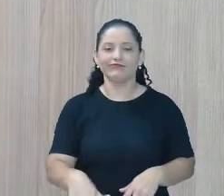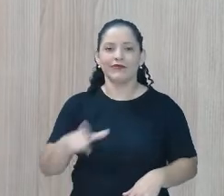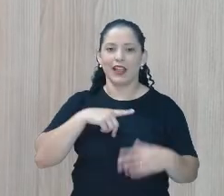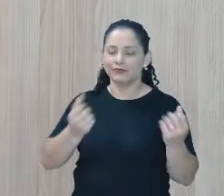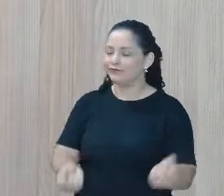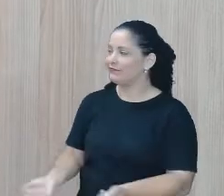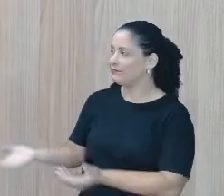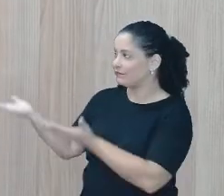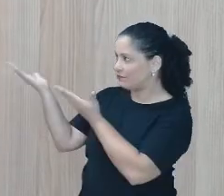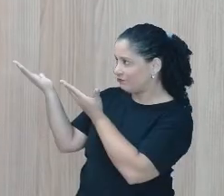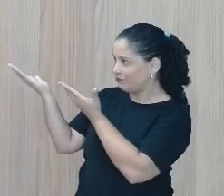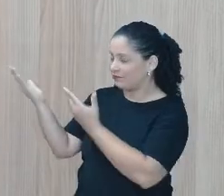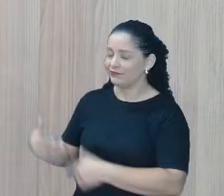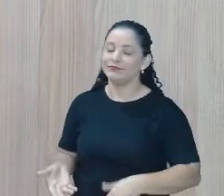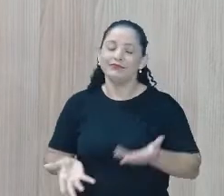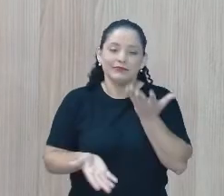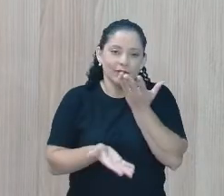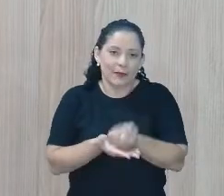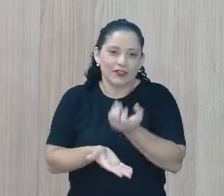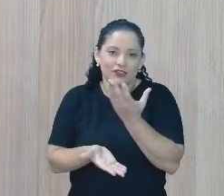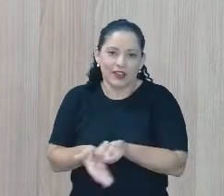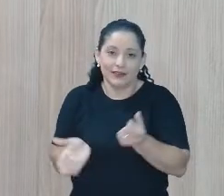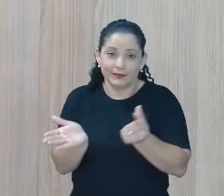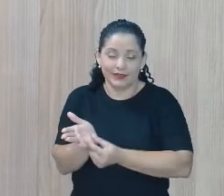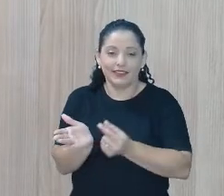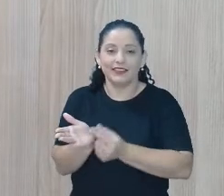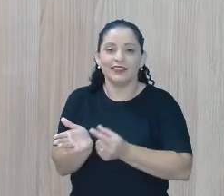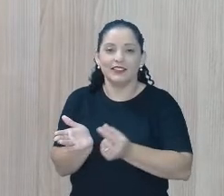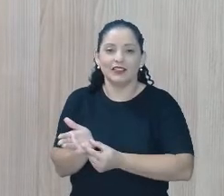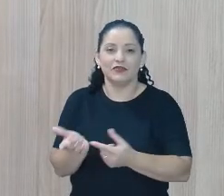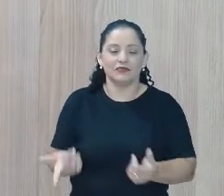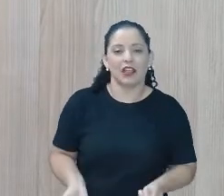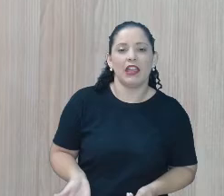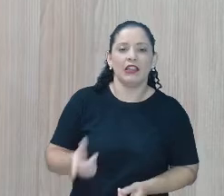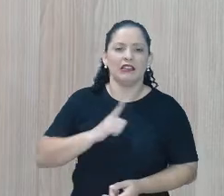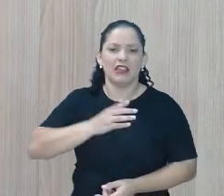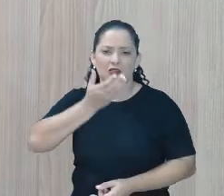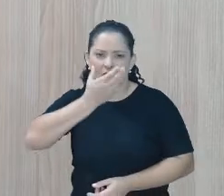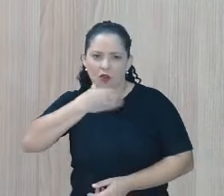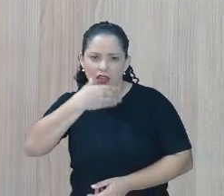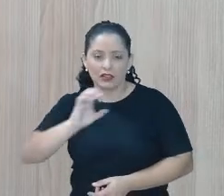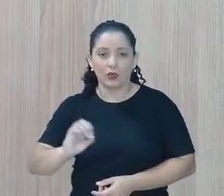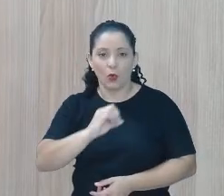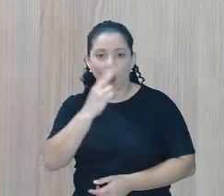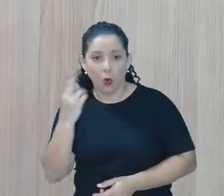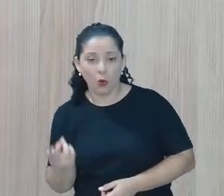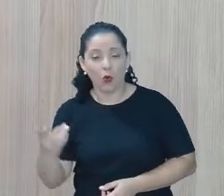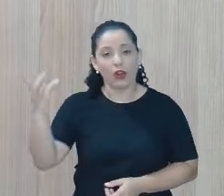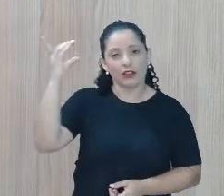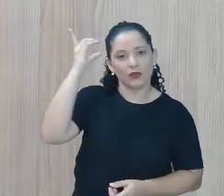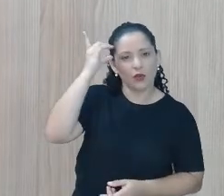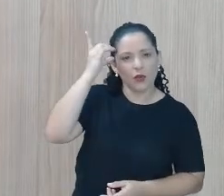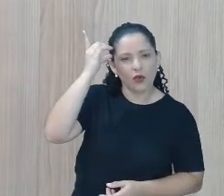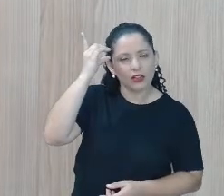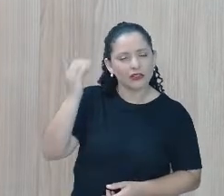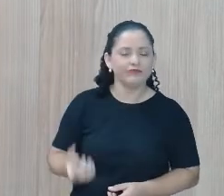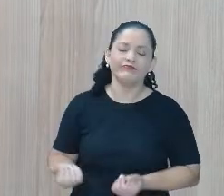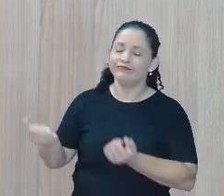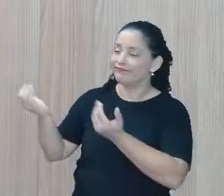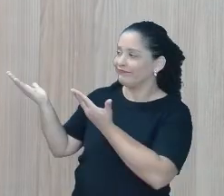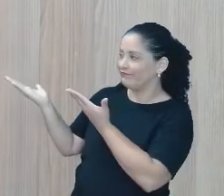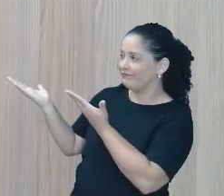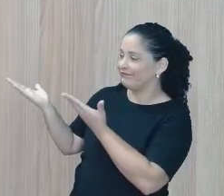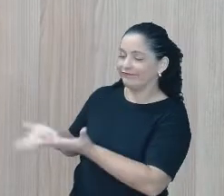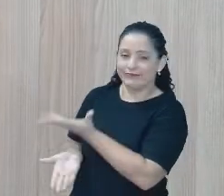o QR Code, baixem aí o aplicativo no celular de vocês. Quem tem iOS ou Android, está aí o QR Code, baixem para que a gente